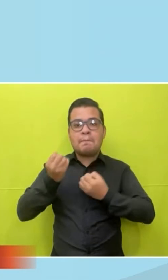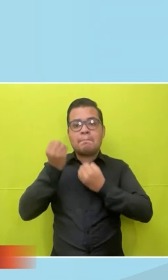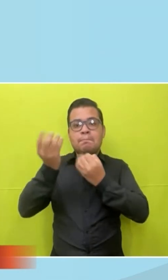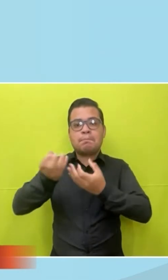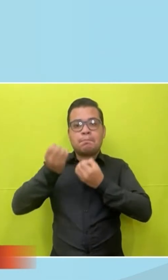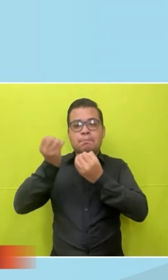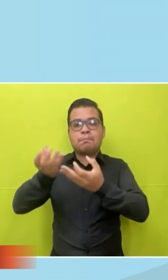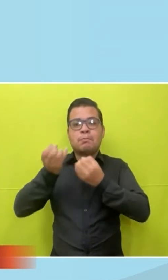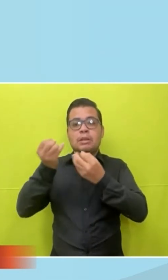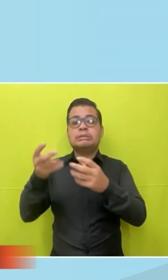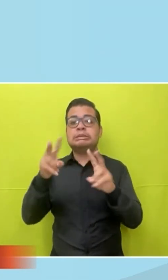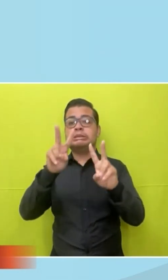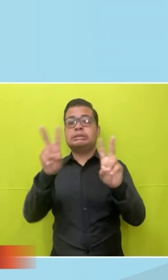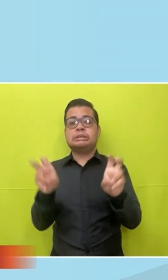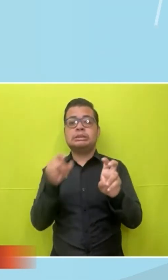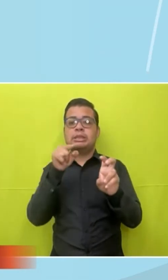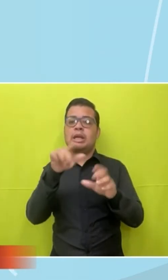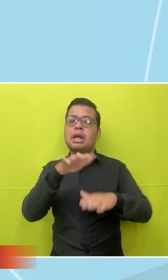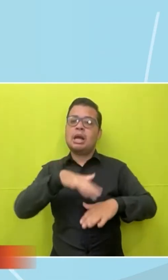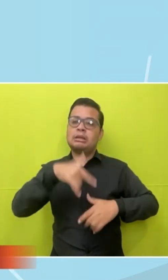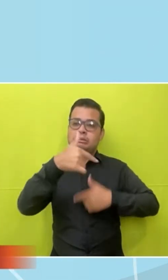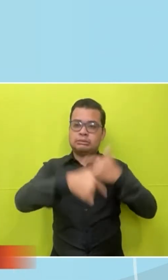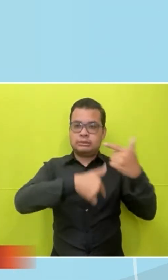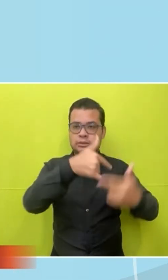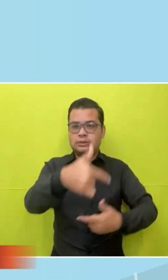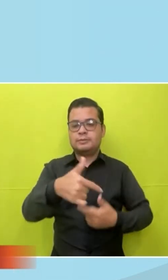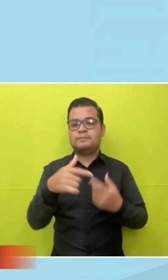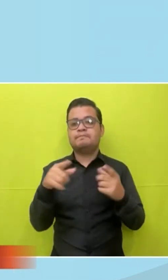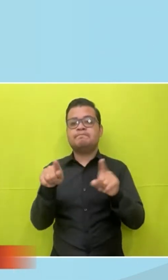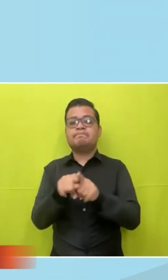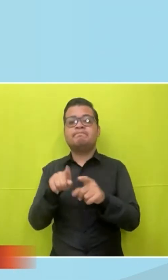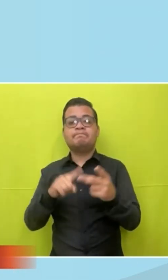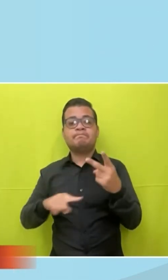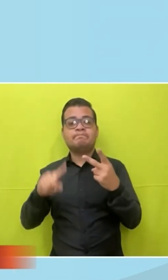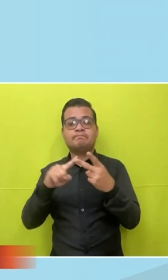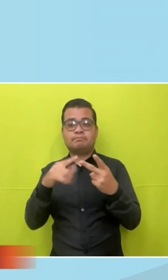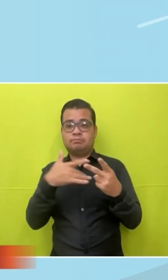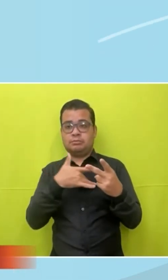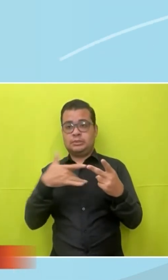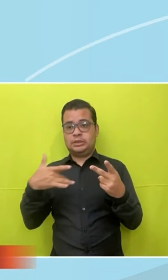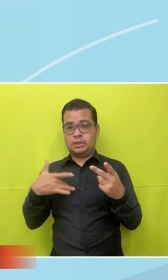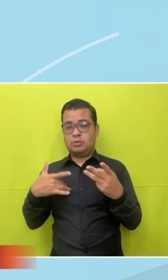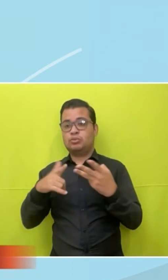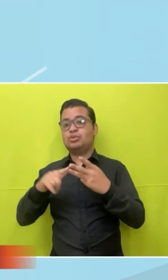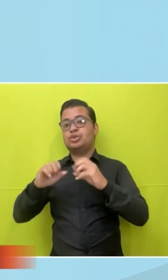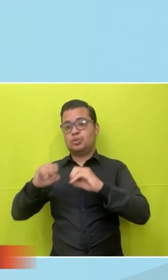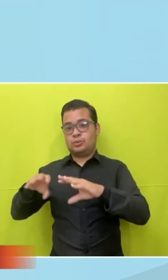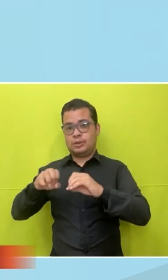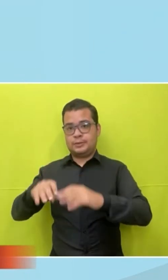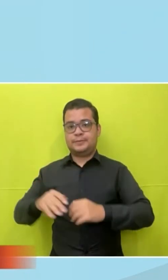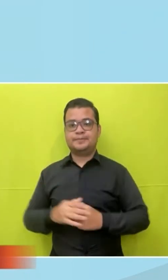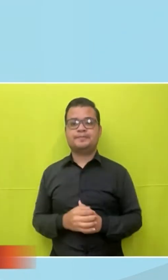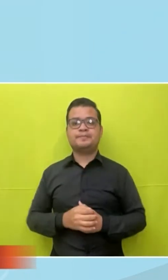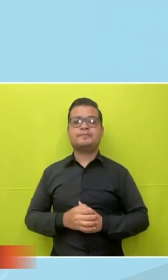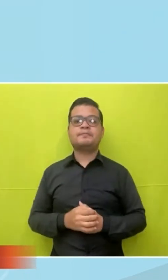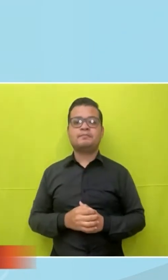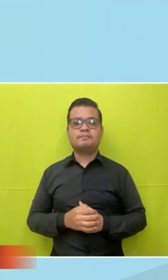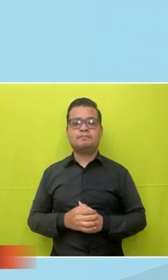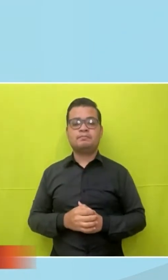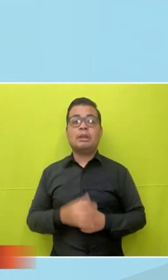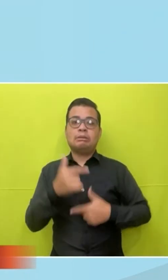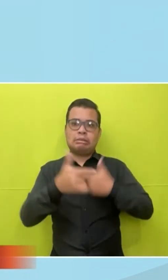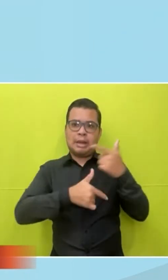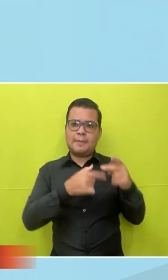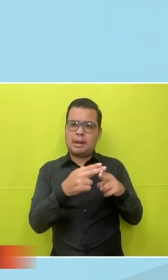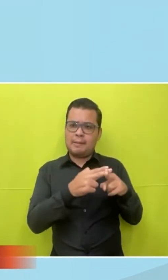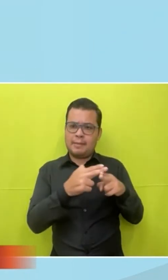importantes sobre mercado de trabalho, também sobre saúde e educação. O emprego com carteira